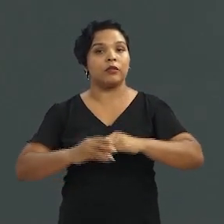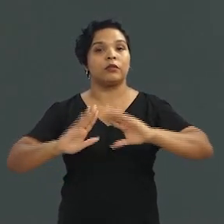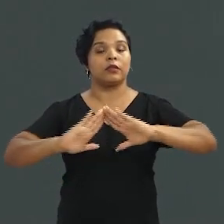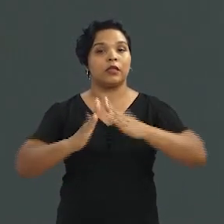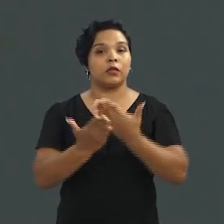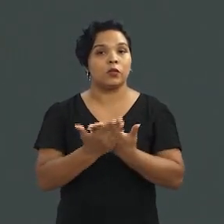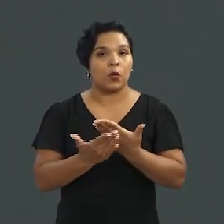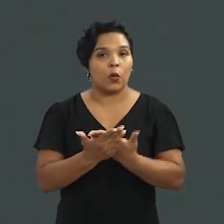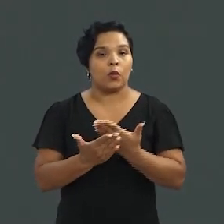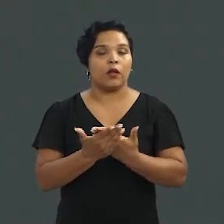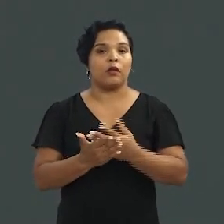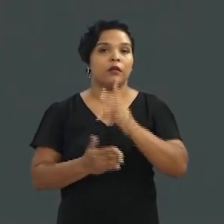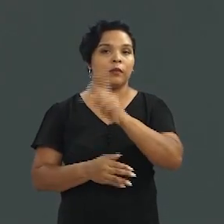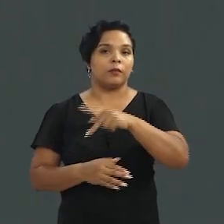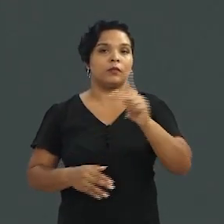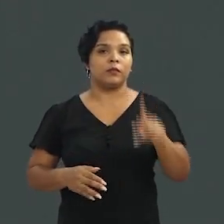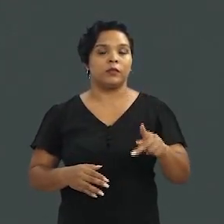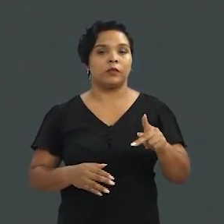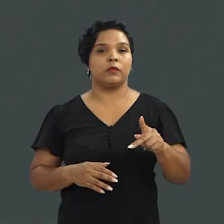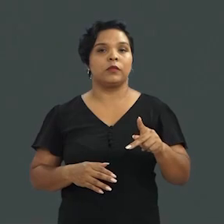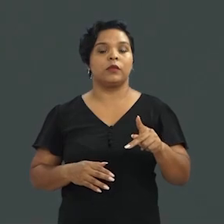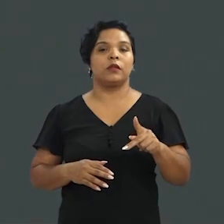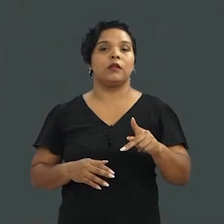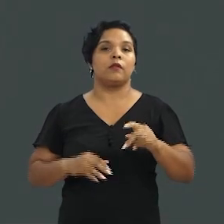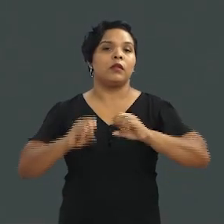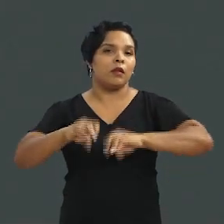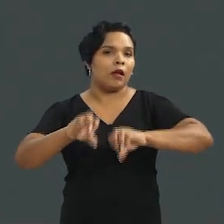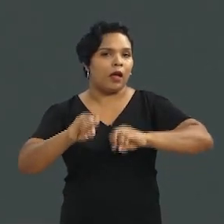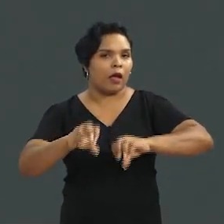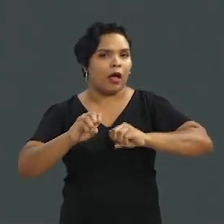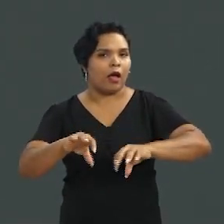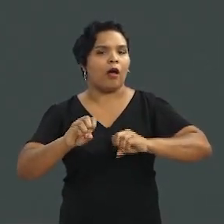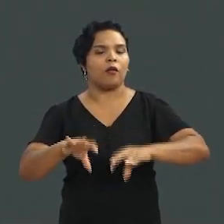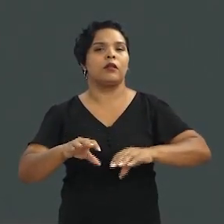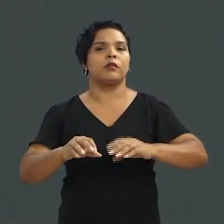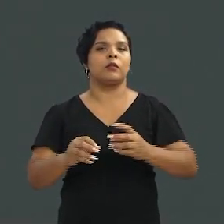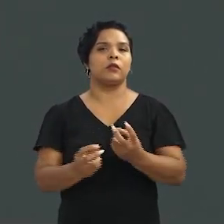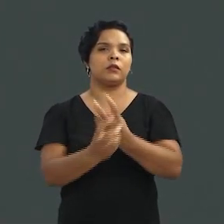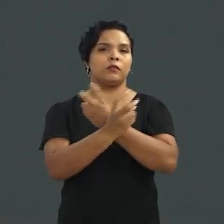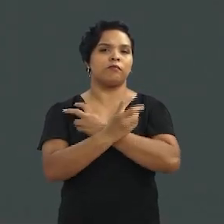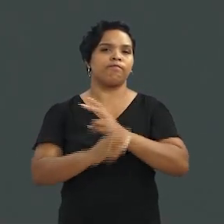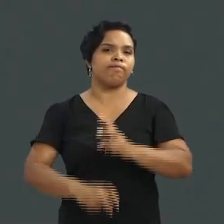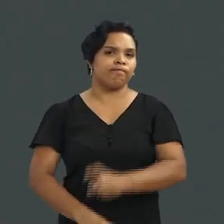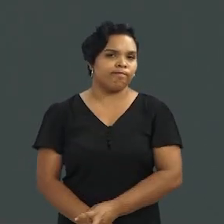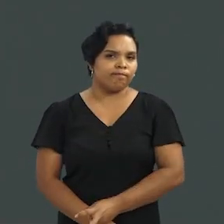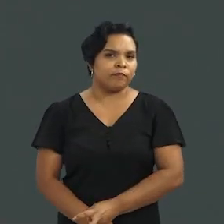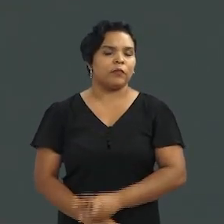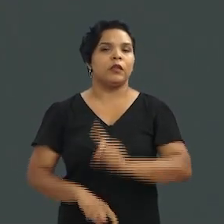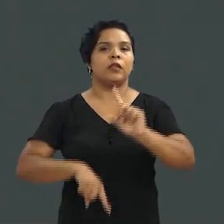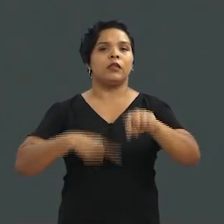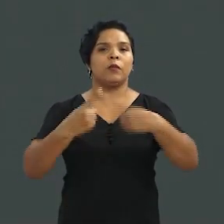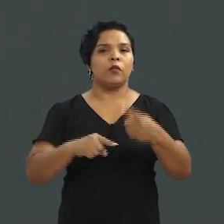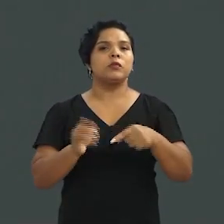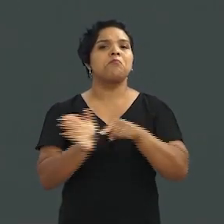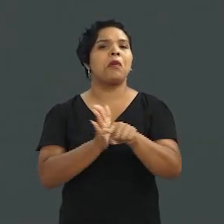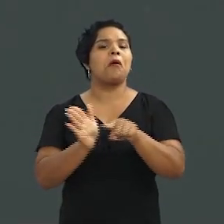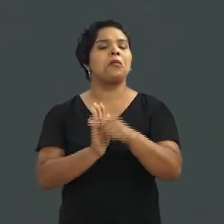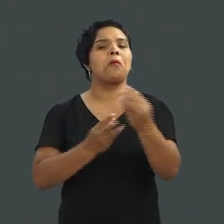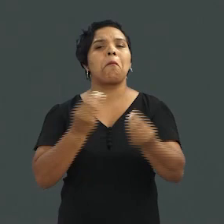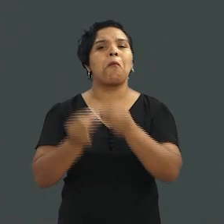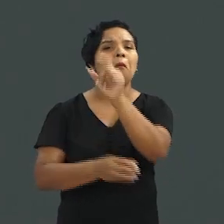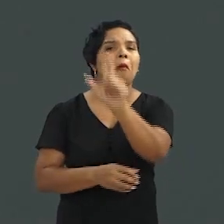inicia dentro do ambiente escolar, do qual a professora Maria vai dar uma aula sobre cangaço e